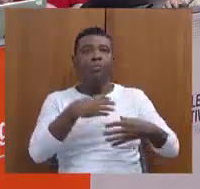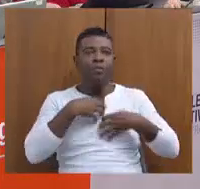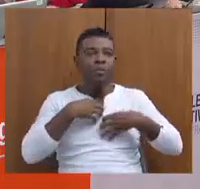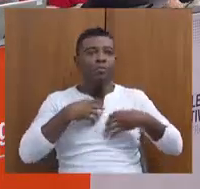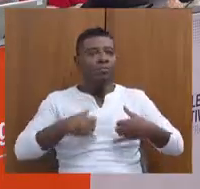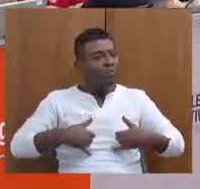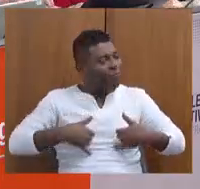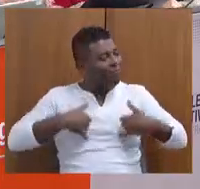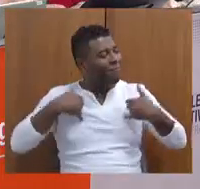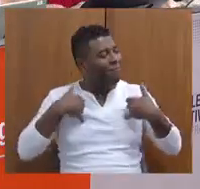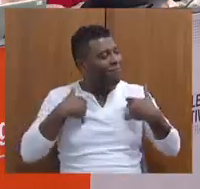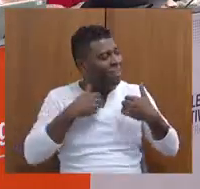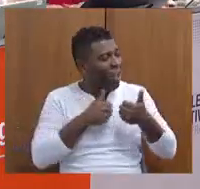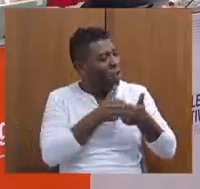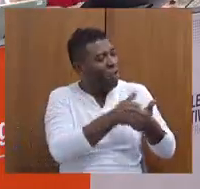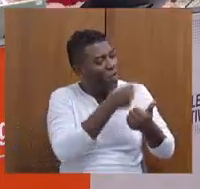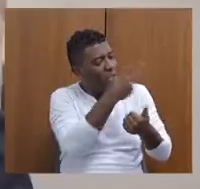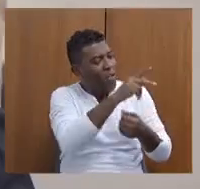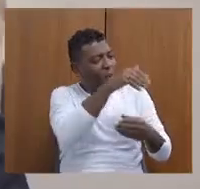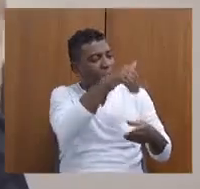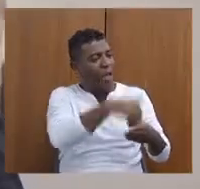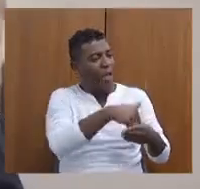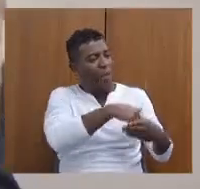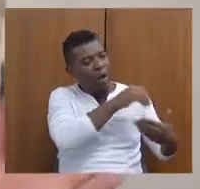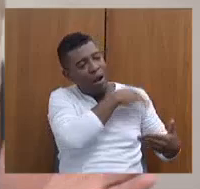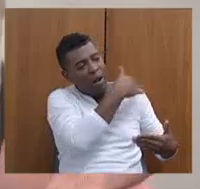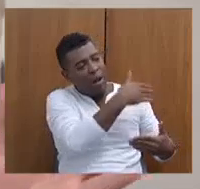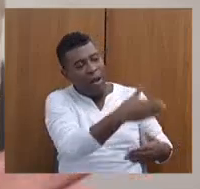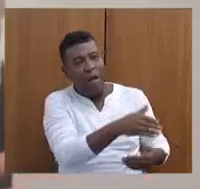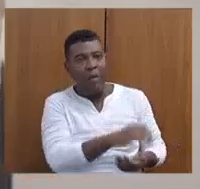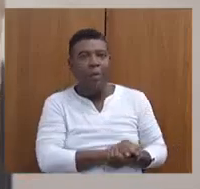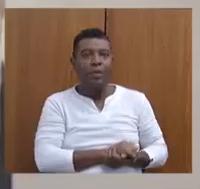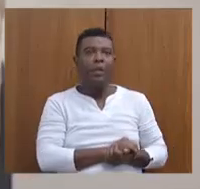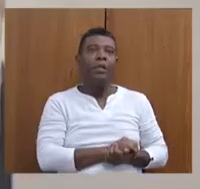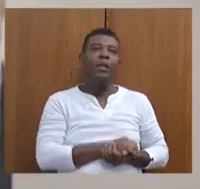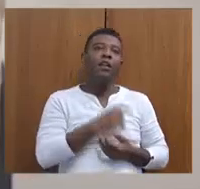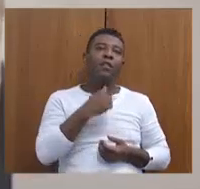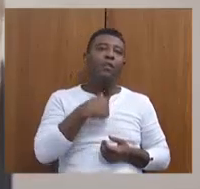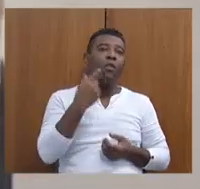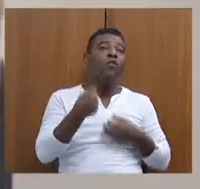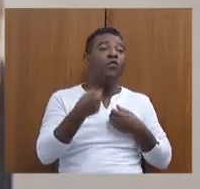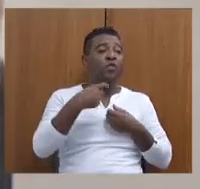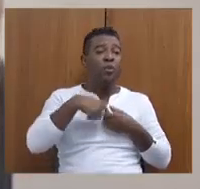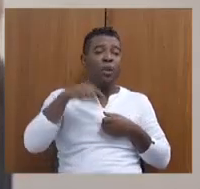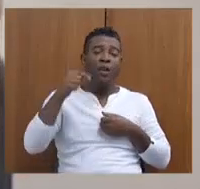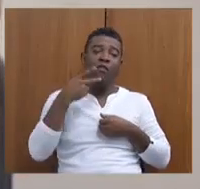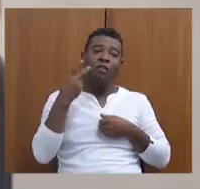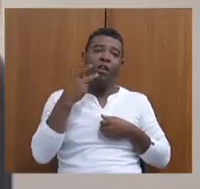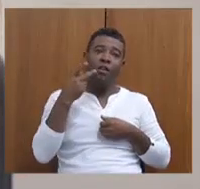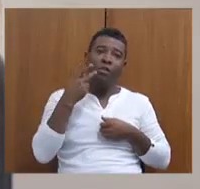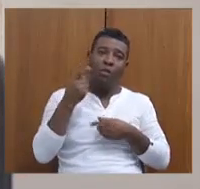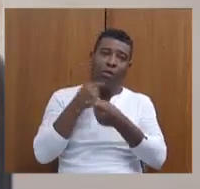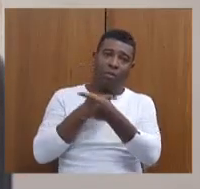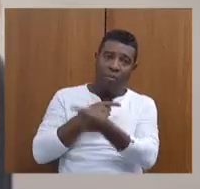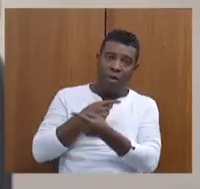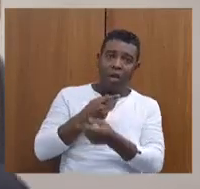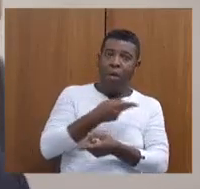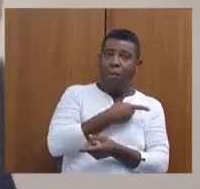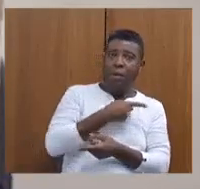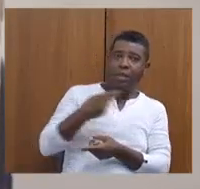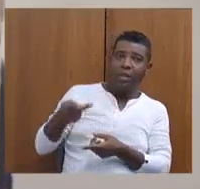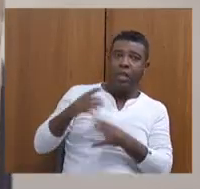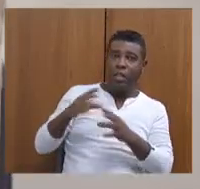e torcer muito para o senhor vou resgatar um pouquinho do que foi falado aqui pelo pelo nosso presidente